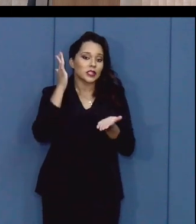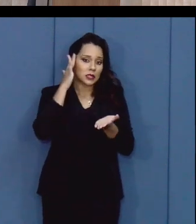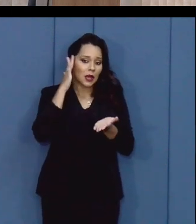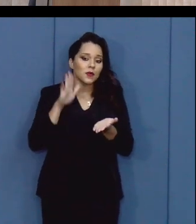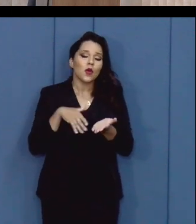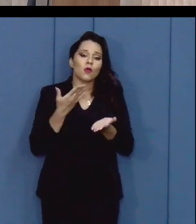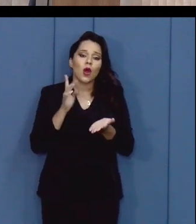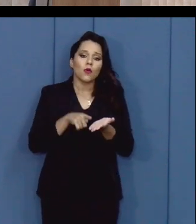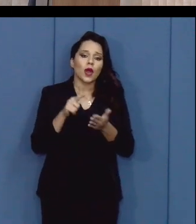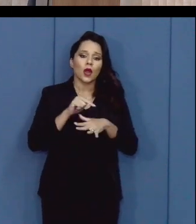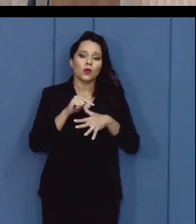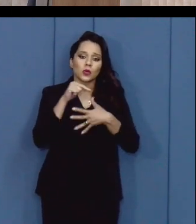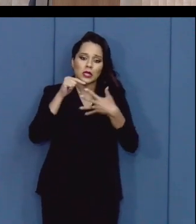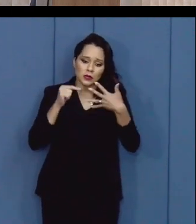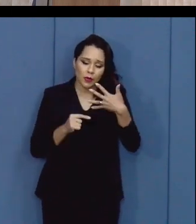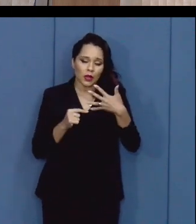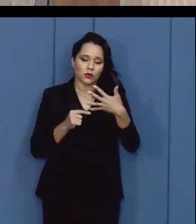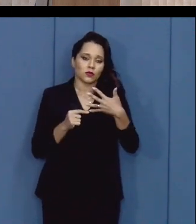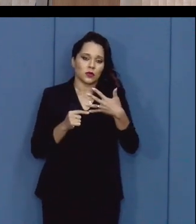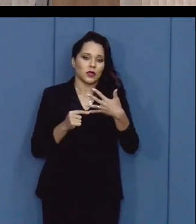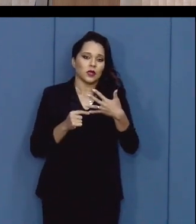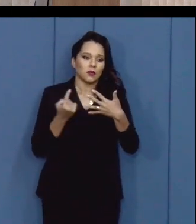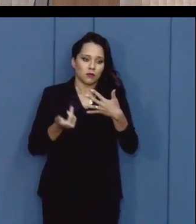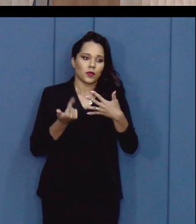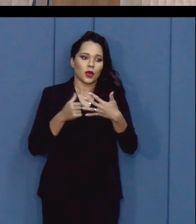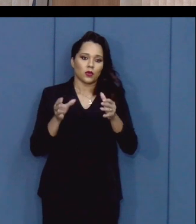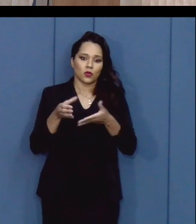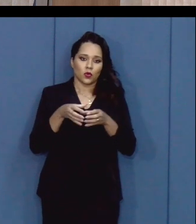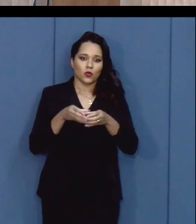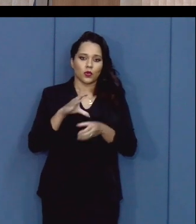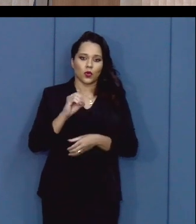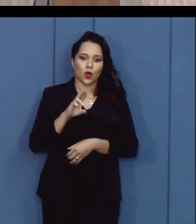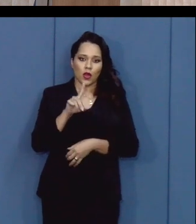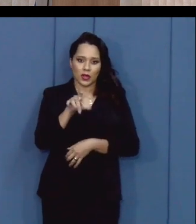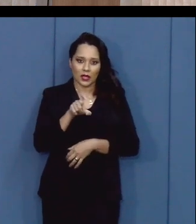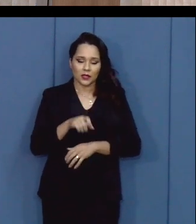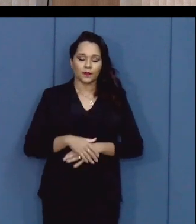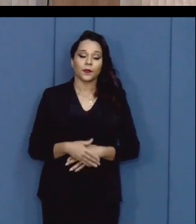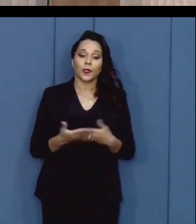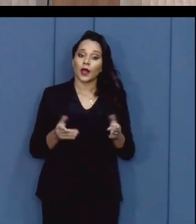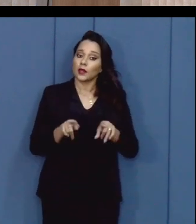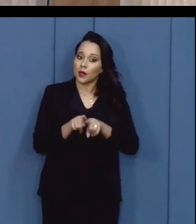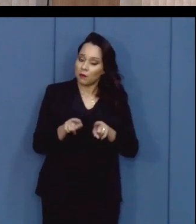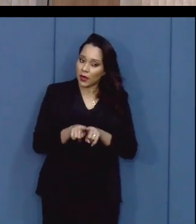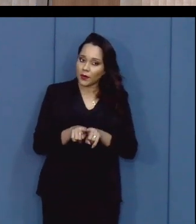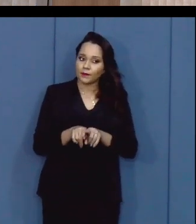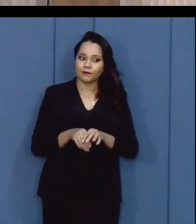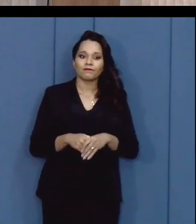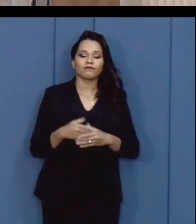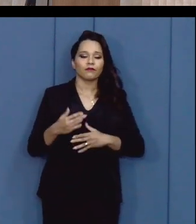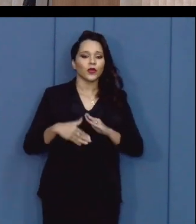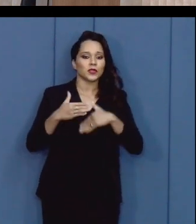sabe quais são os aspectos que têm que ser cobertos pelo escopo do Códex. E também, sem